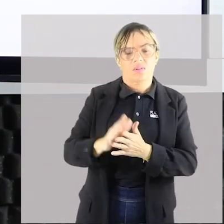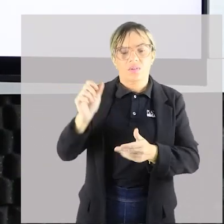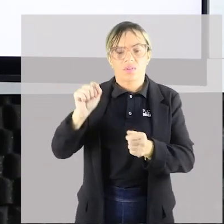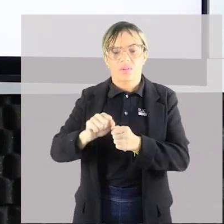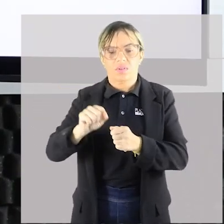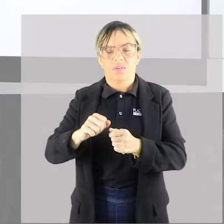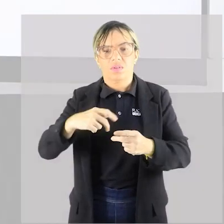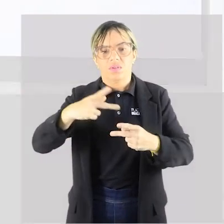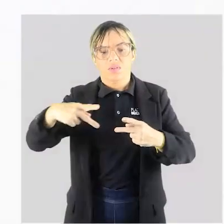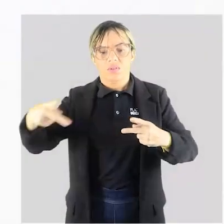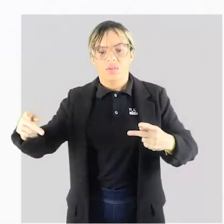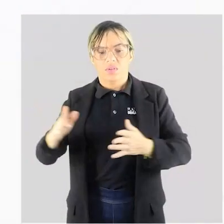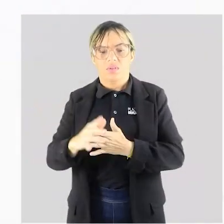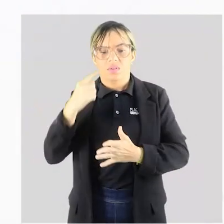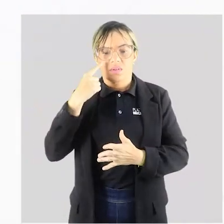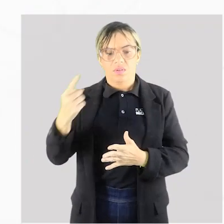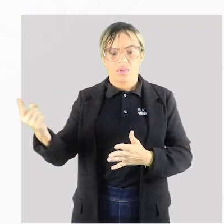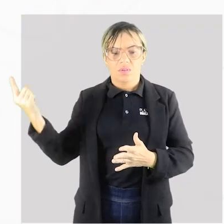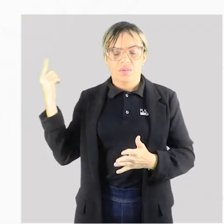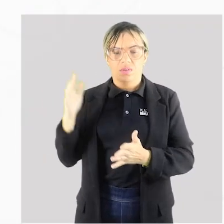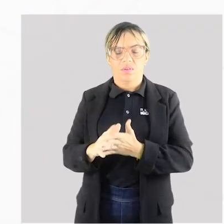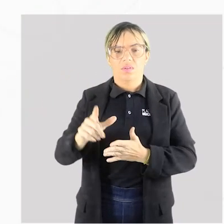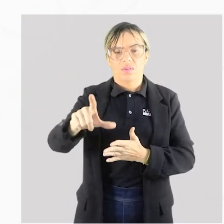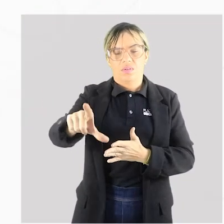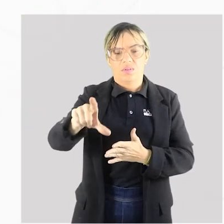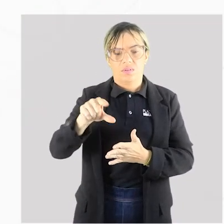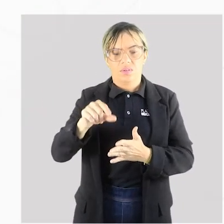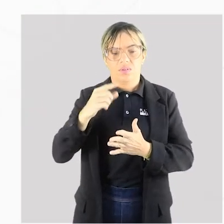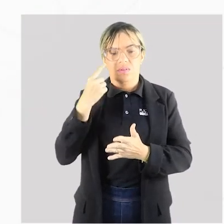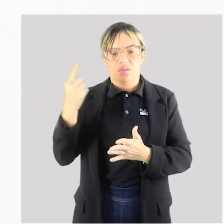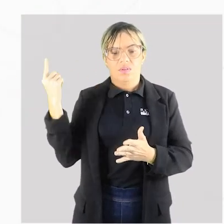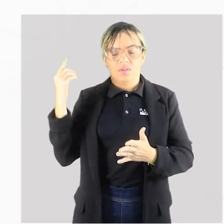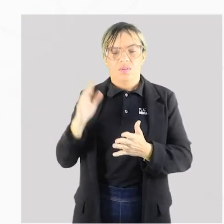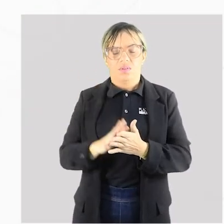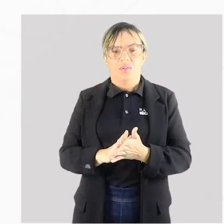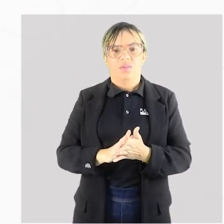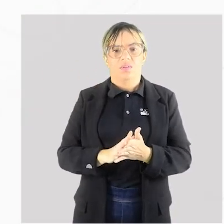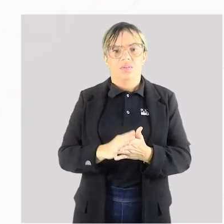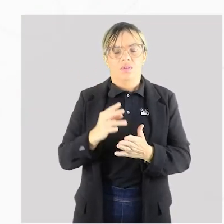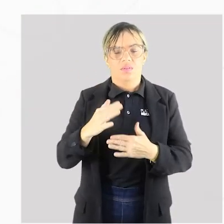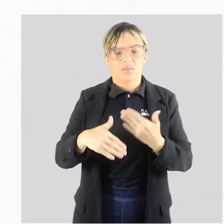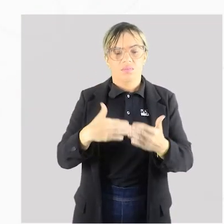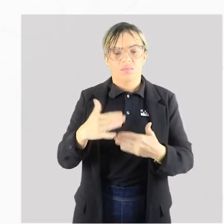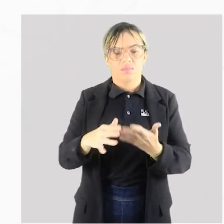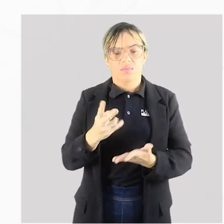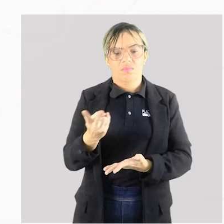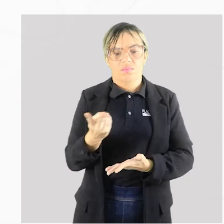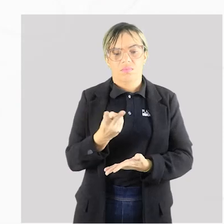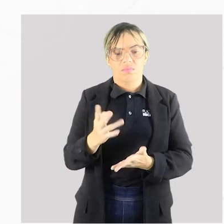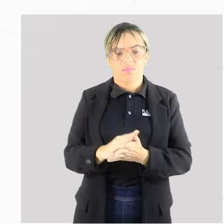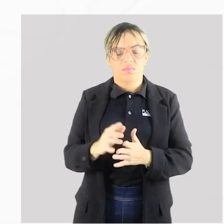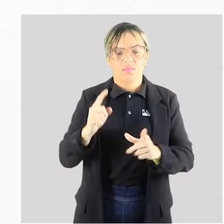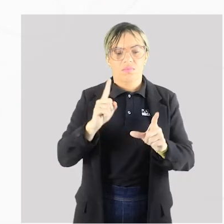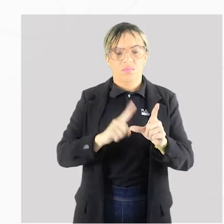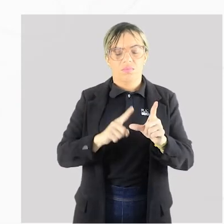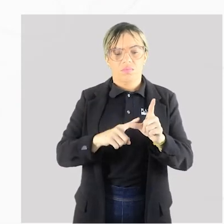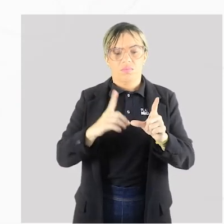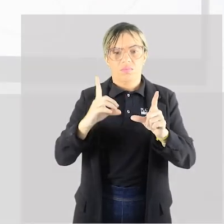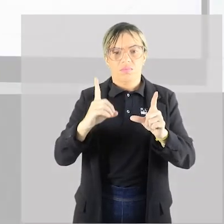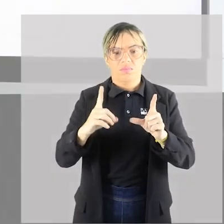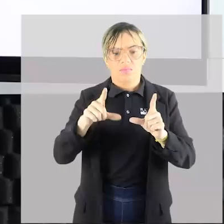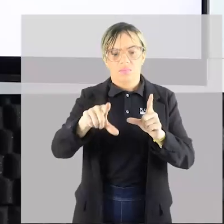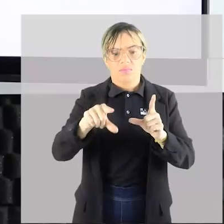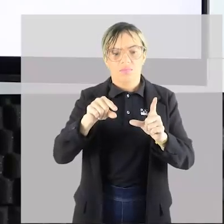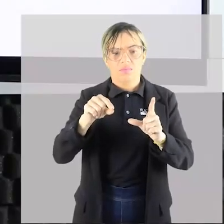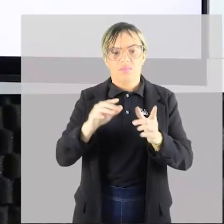faz proteína. Portanto, a gente vai acabar comprometendo os dois processos, tá certo? Com isso, a gente vai marcar